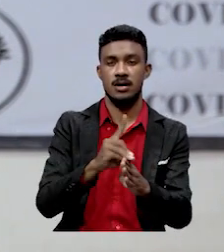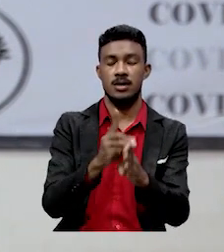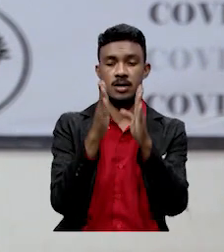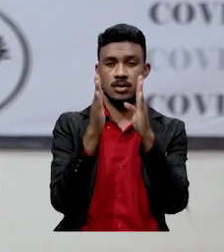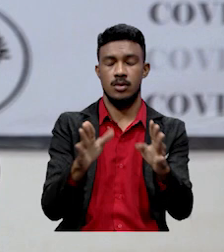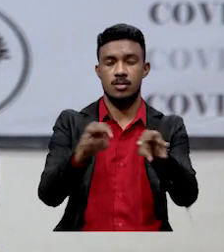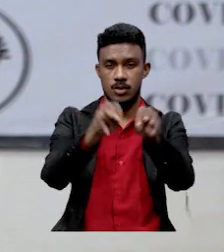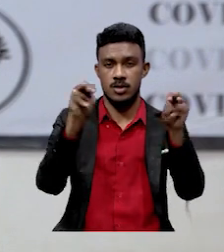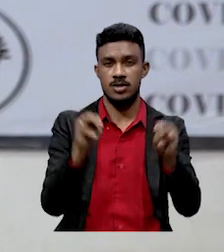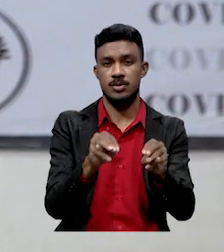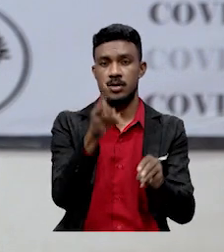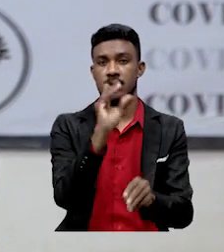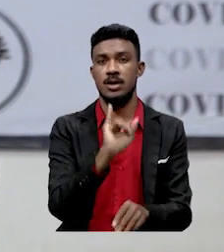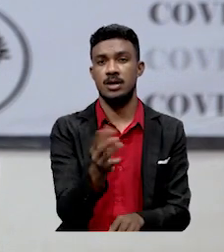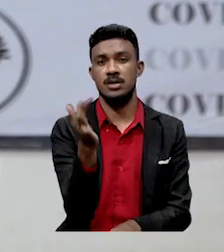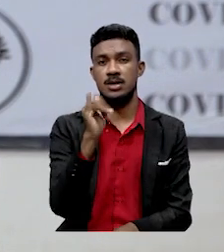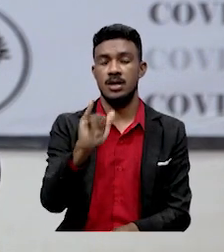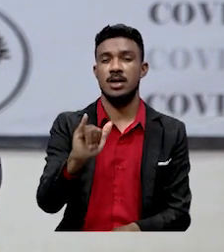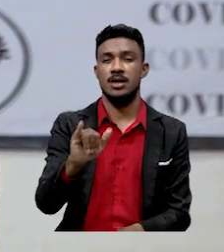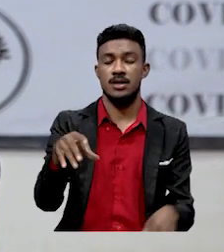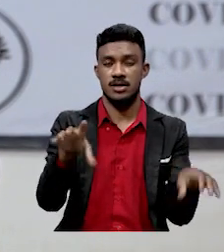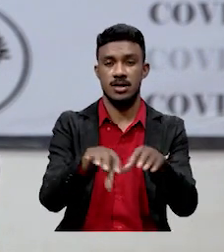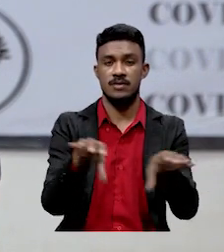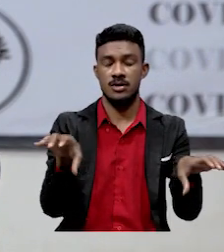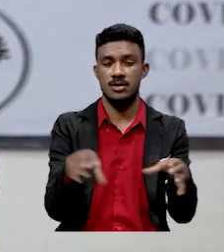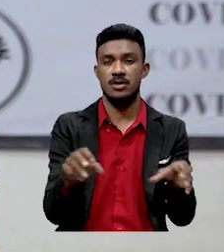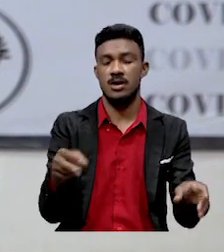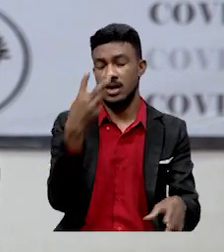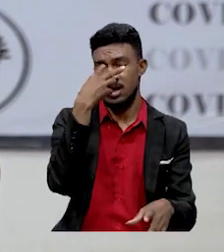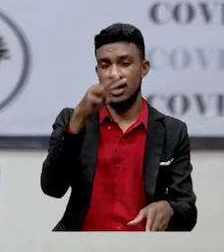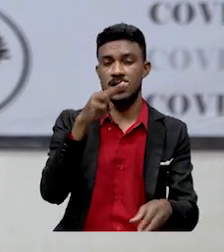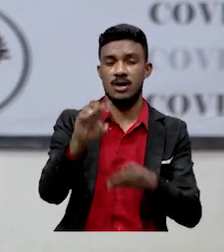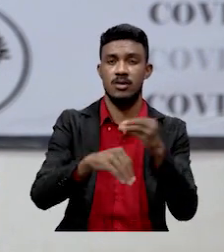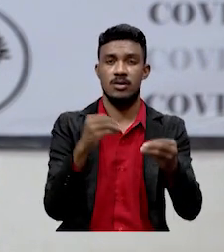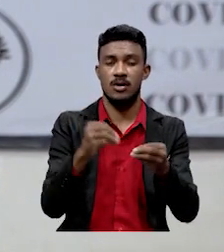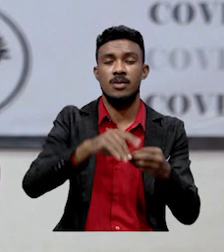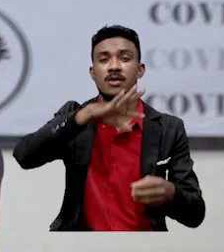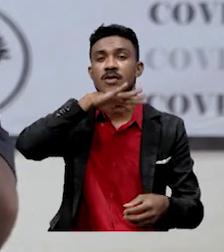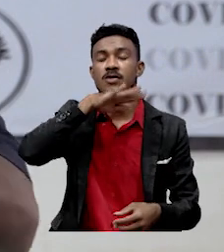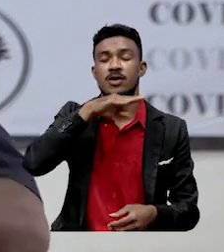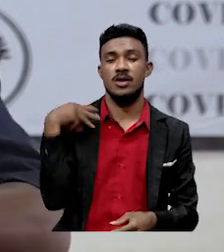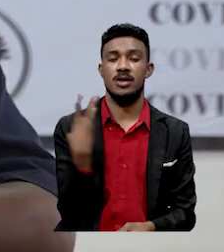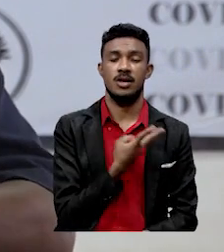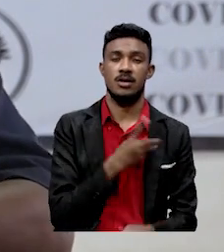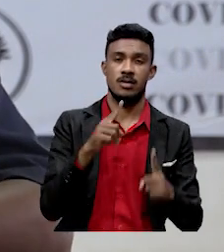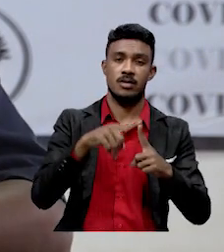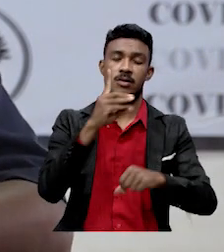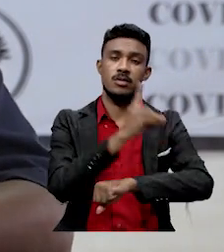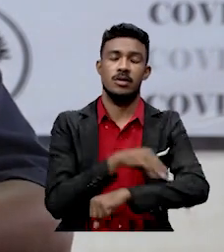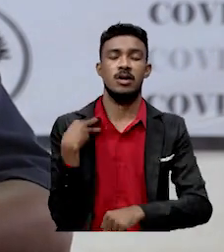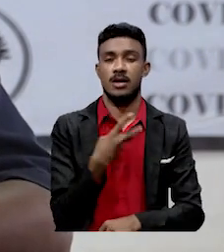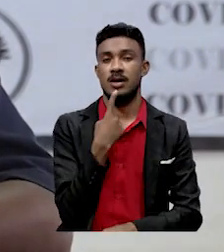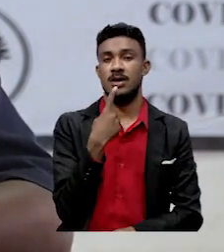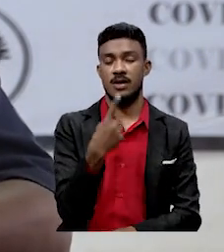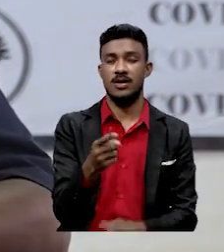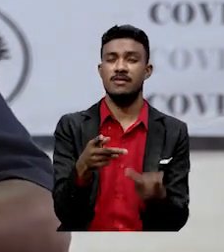linia sirnya kenar. Tahu atau hari asunto lisu uhi itu menciona ya fat-fat ini be